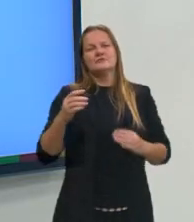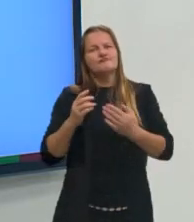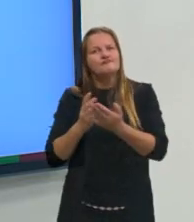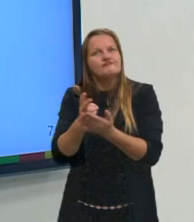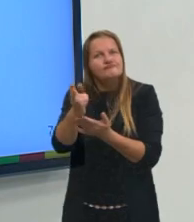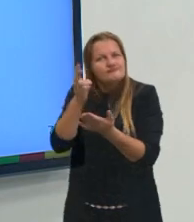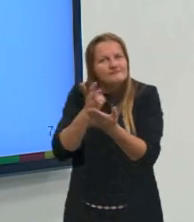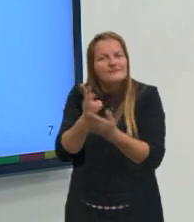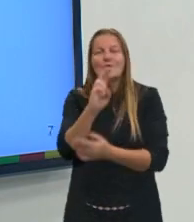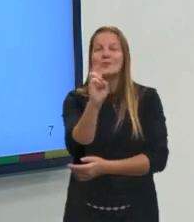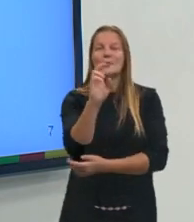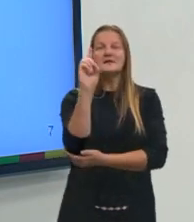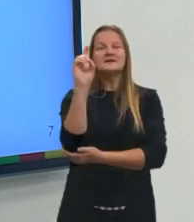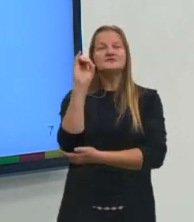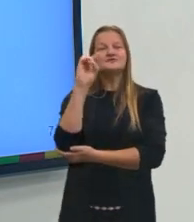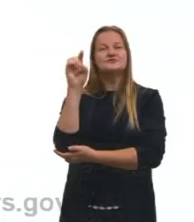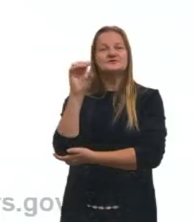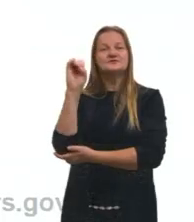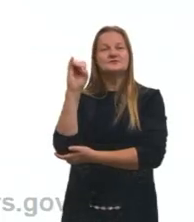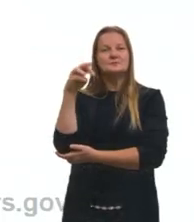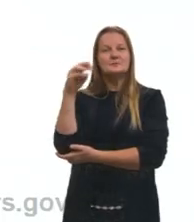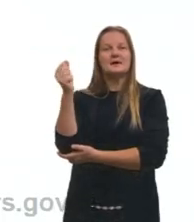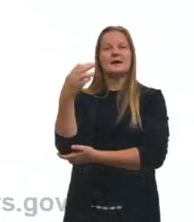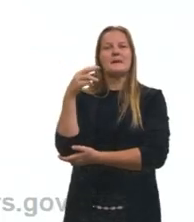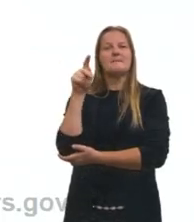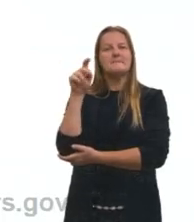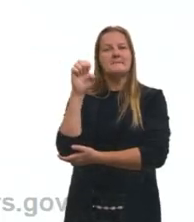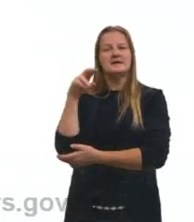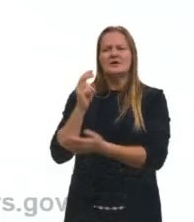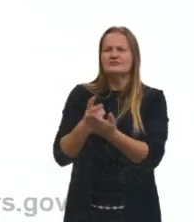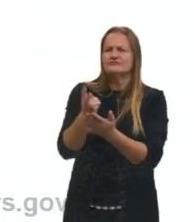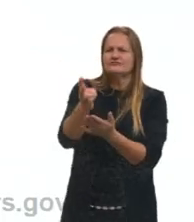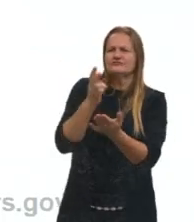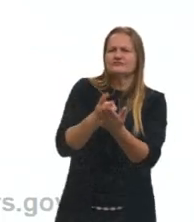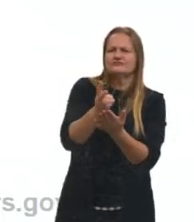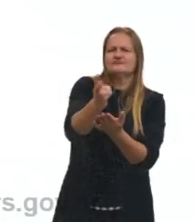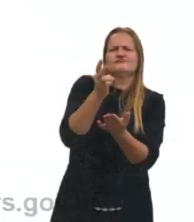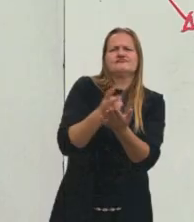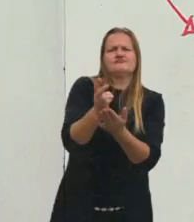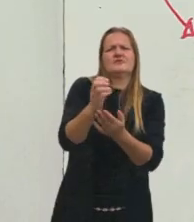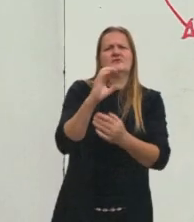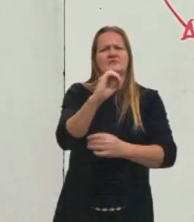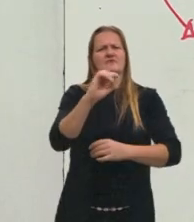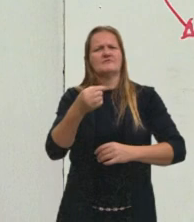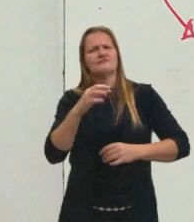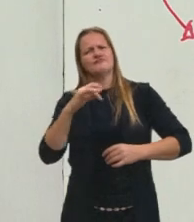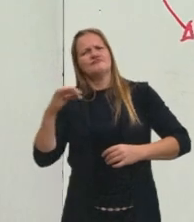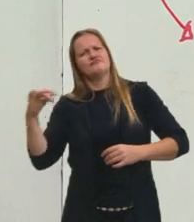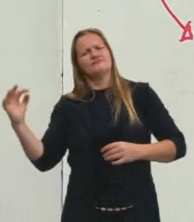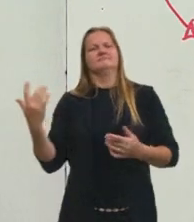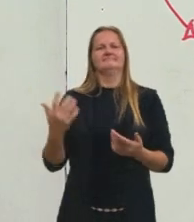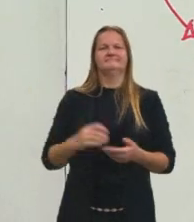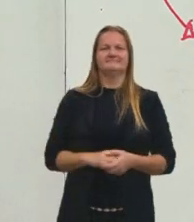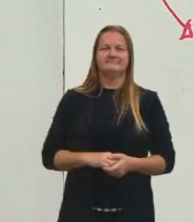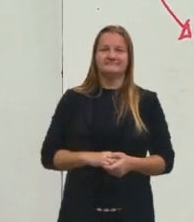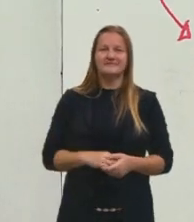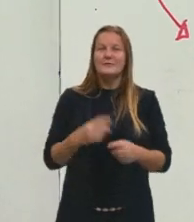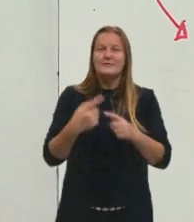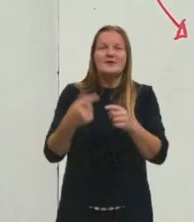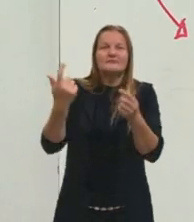tá 0,037 esse risquinho aqui em cima né quer dizer que esse número ele vai se